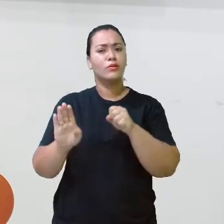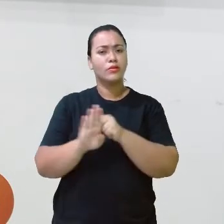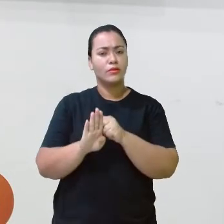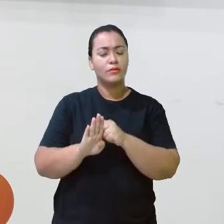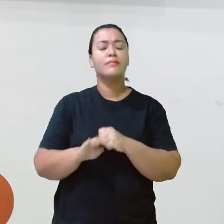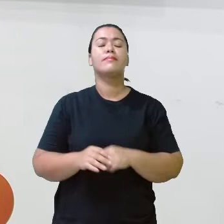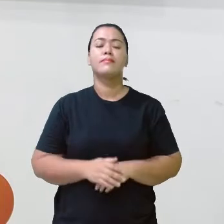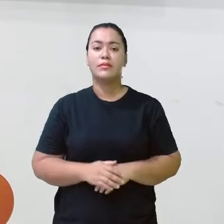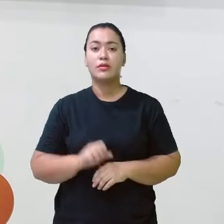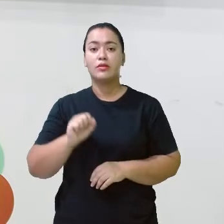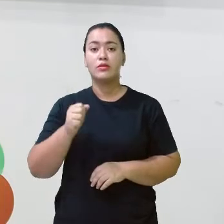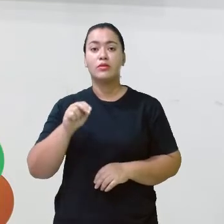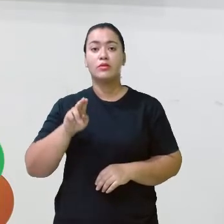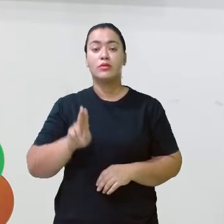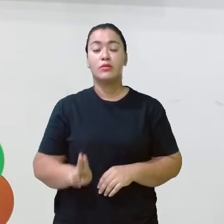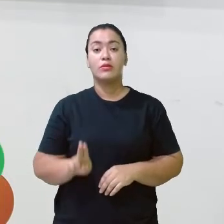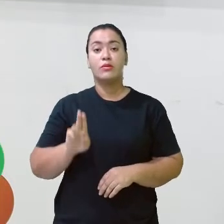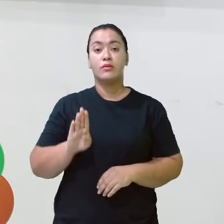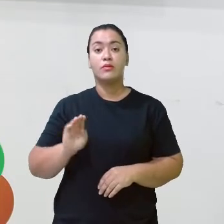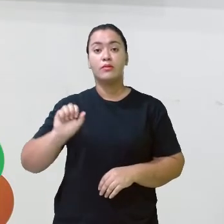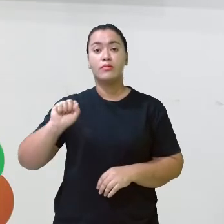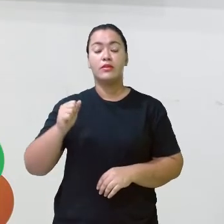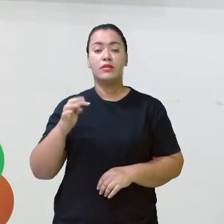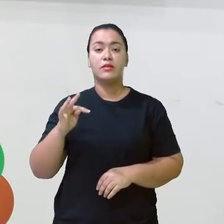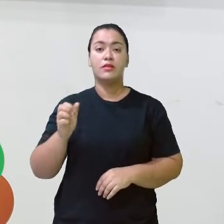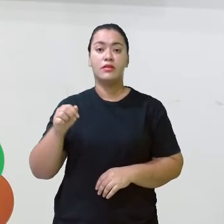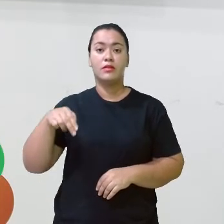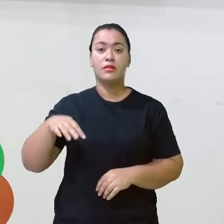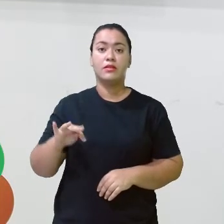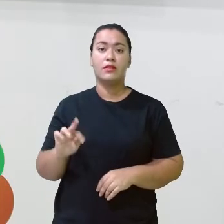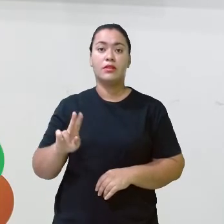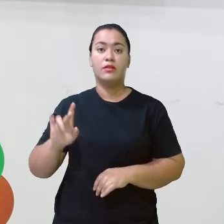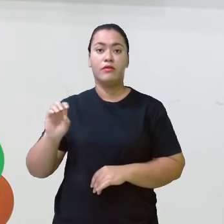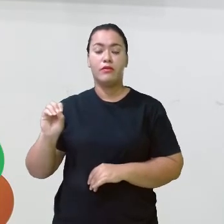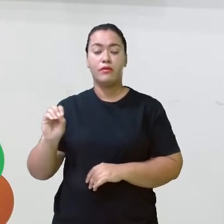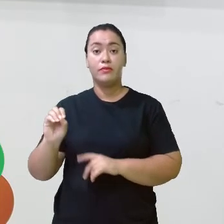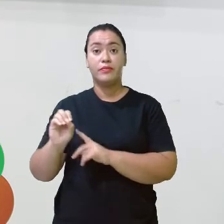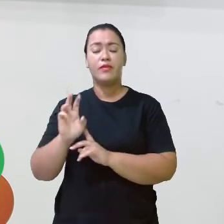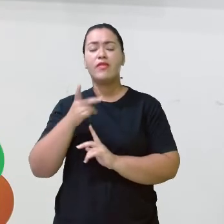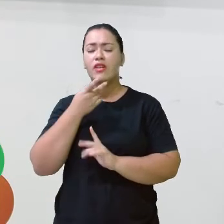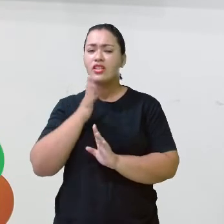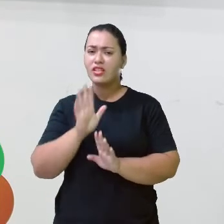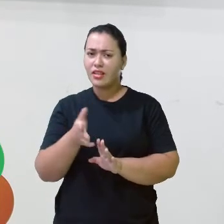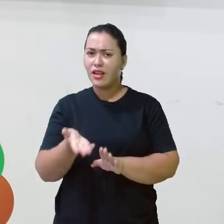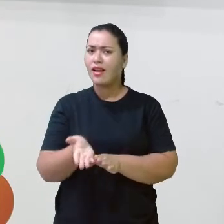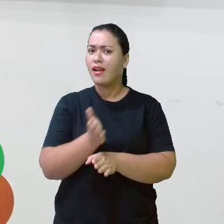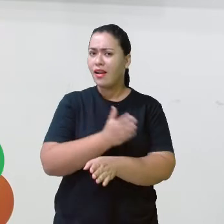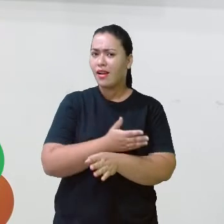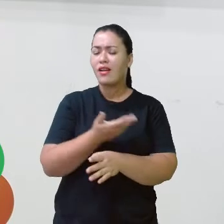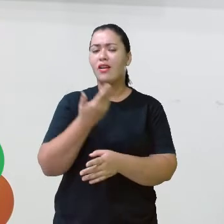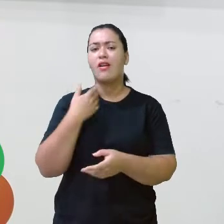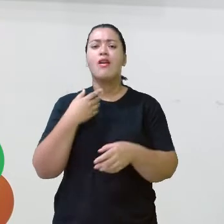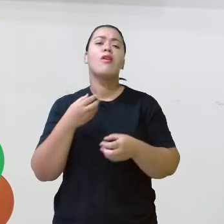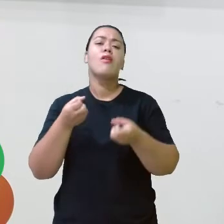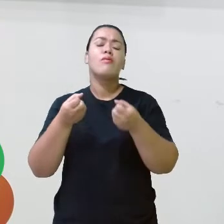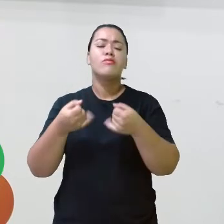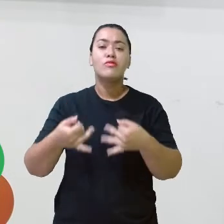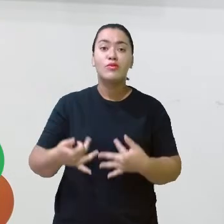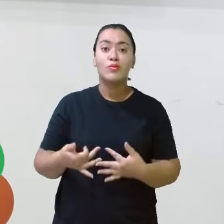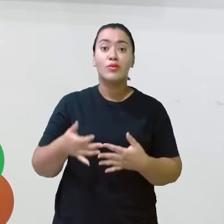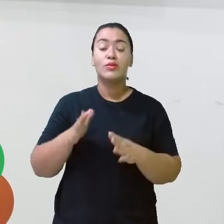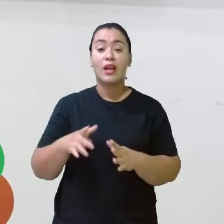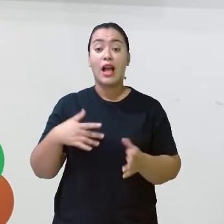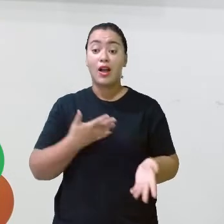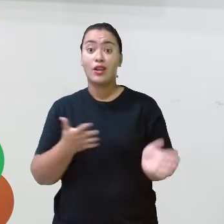substantivo. E a gente vai dar uma continuidade àquela aula que começamos já sobre esse assunto e que eu disse a vocês que ela tinha a